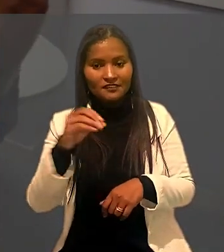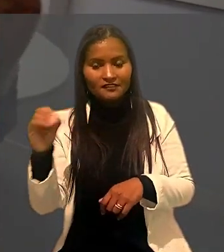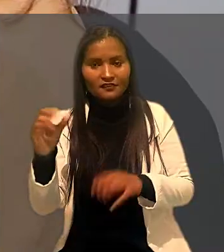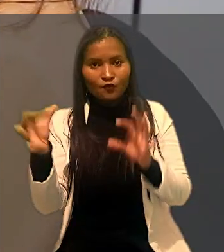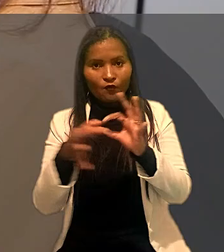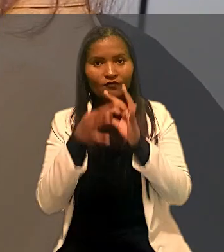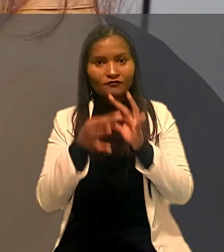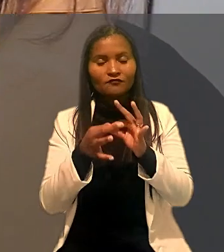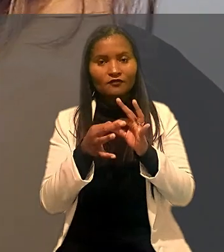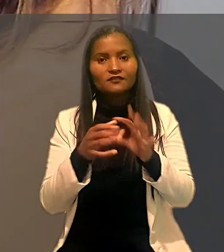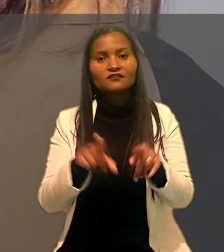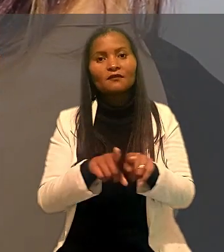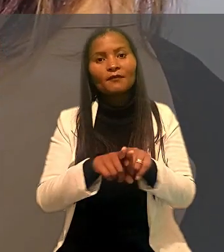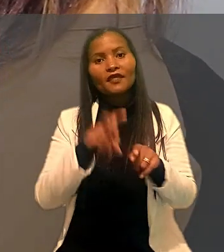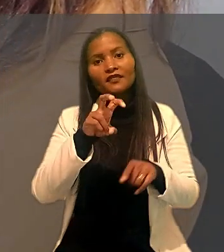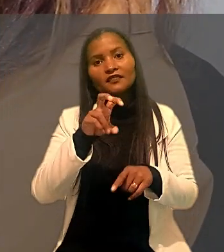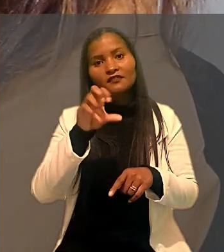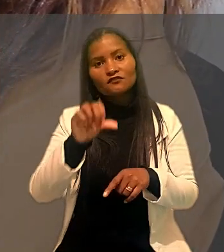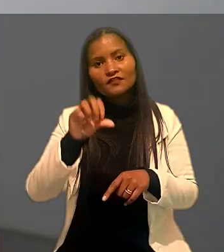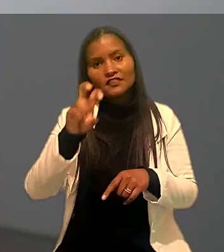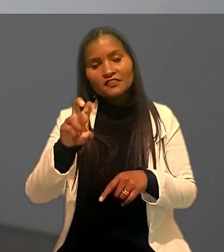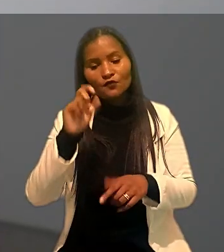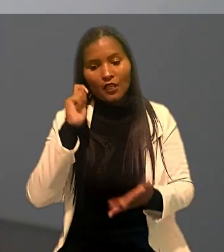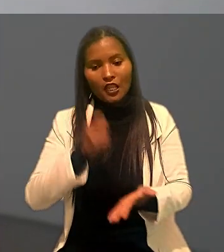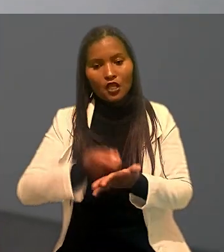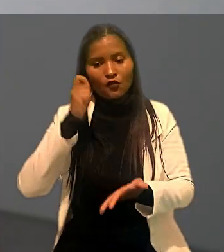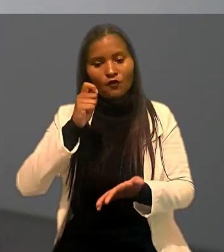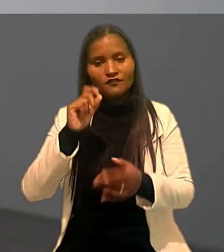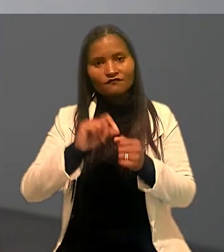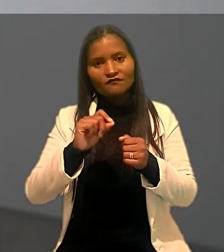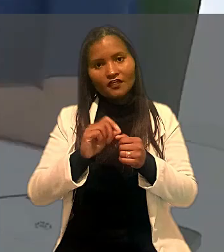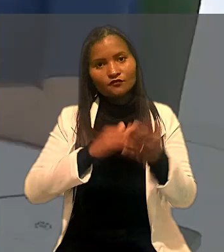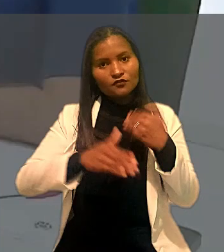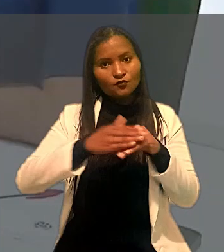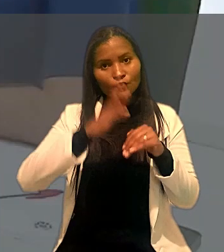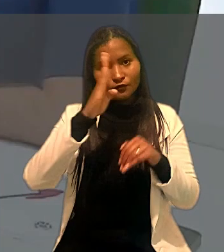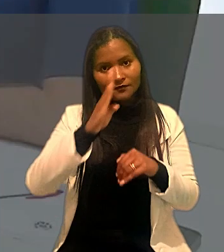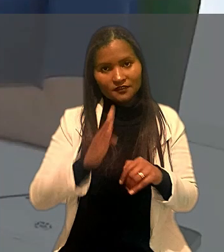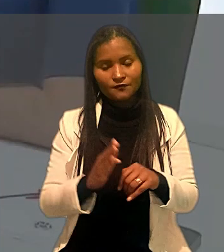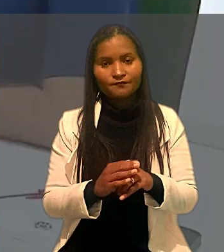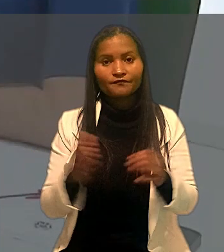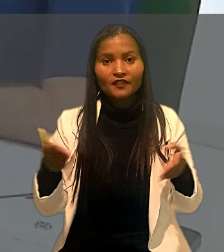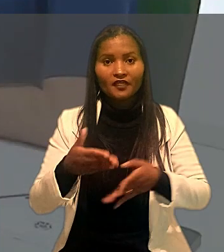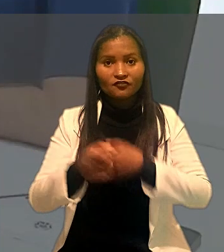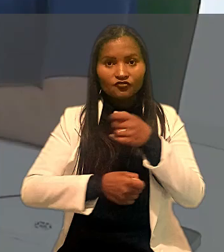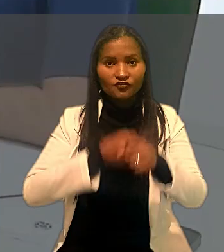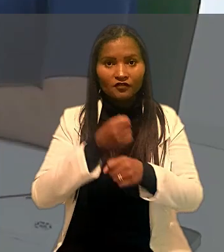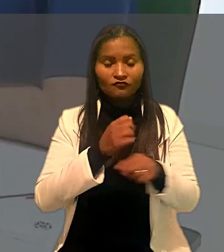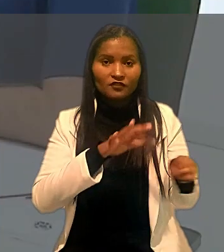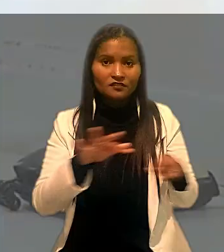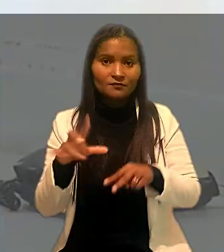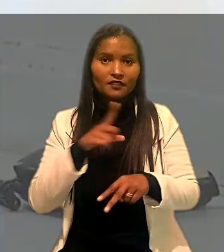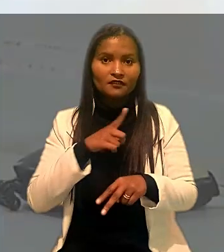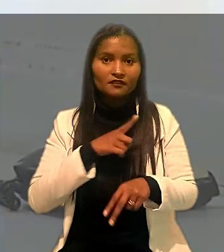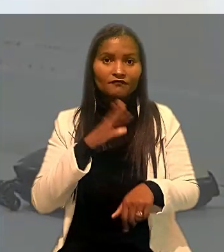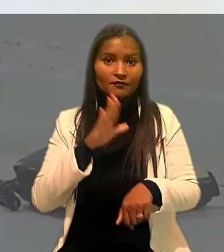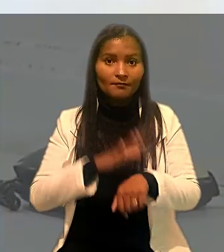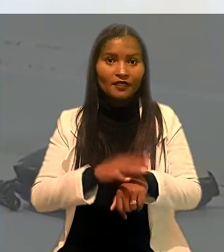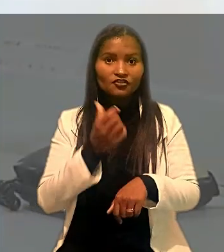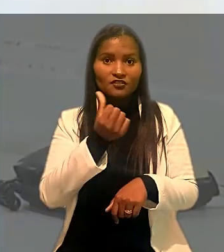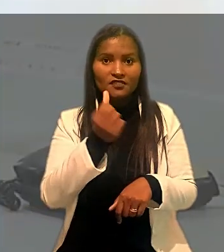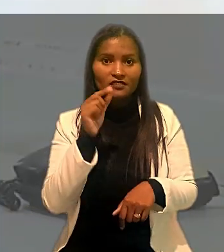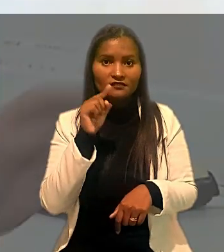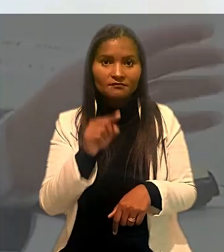conciliações e dos 595 leilões realizados em todo o Brasil. Este ano, a semana contou com a atuação de mais